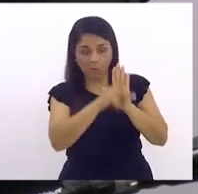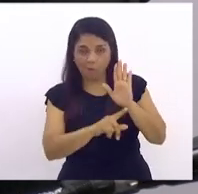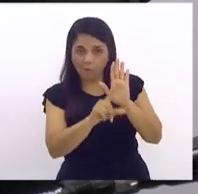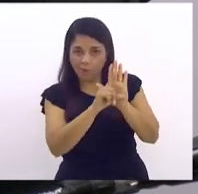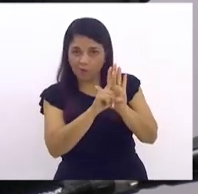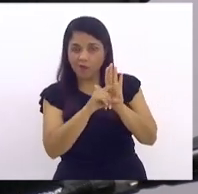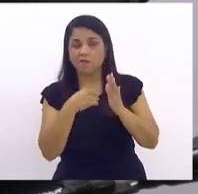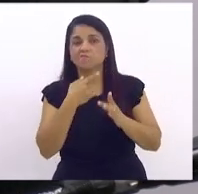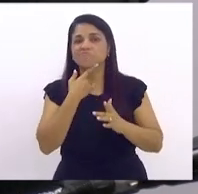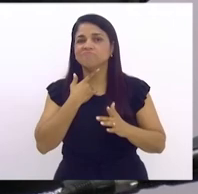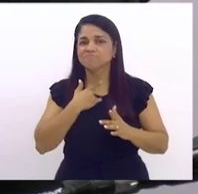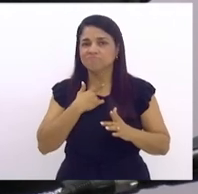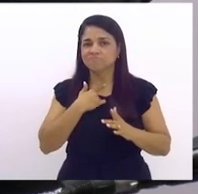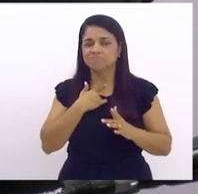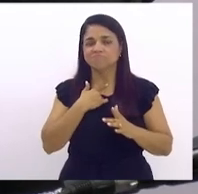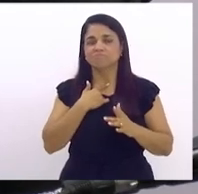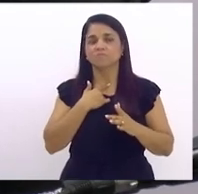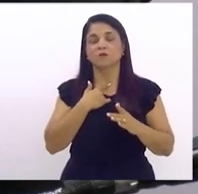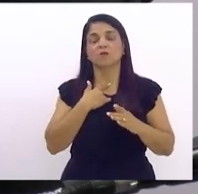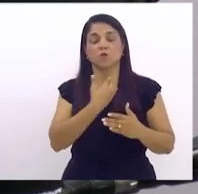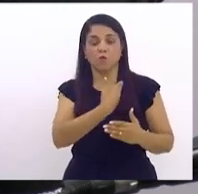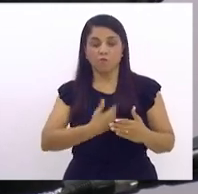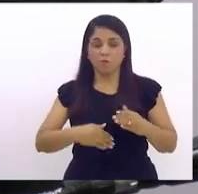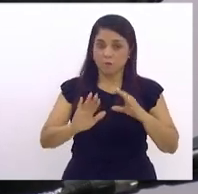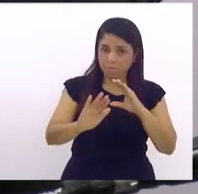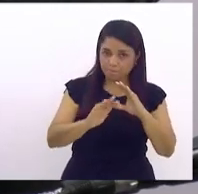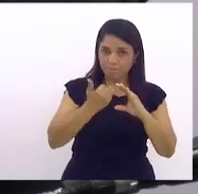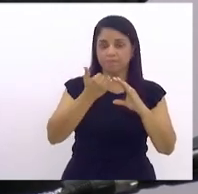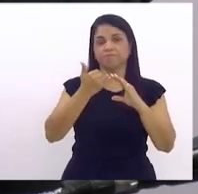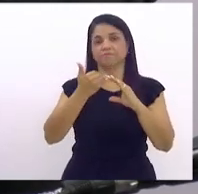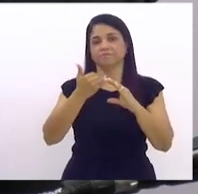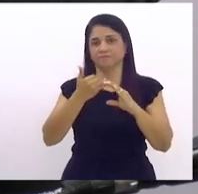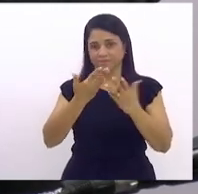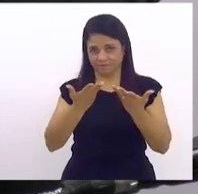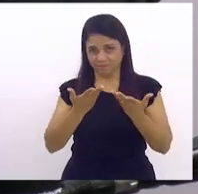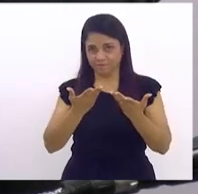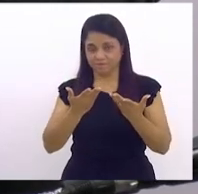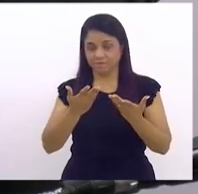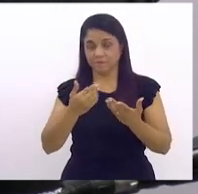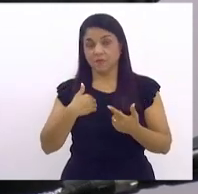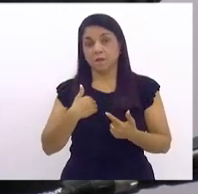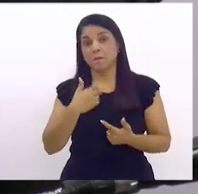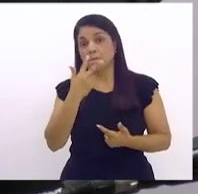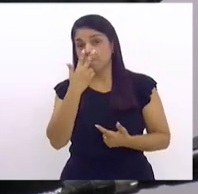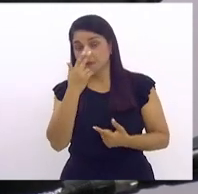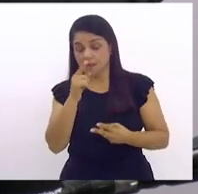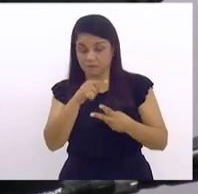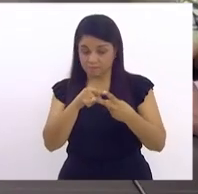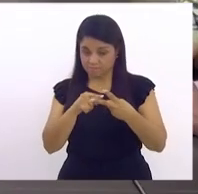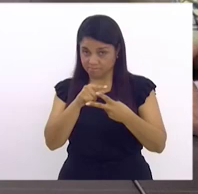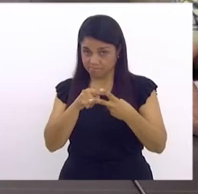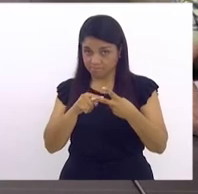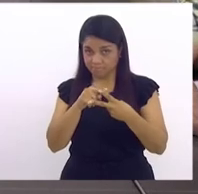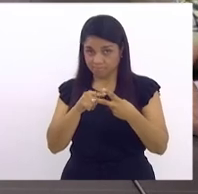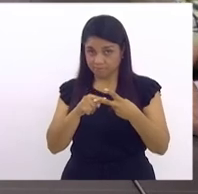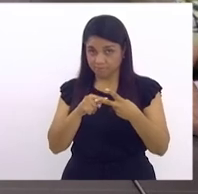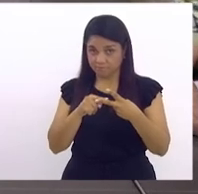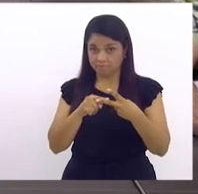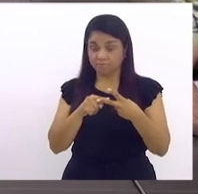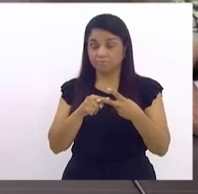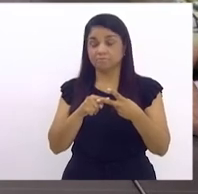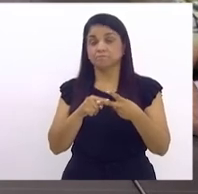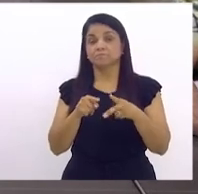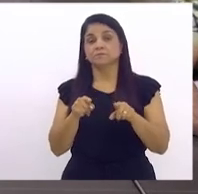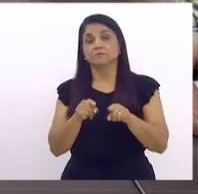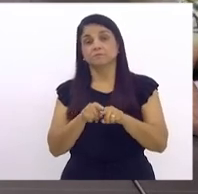ele deseja que o governo mande como mensagem. Me parece o caso de ambas, e me parece também